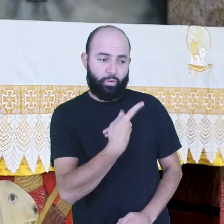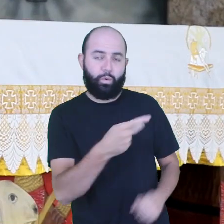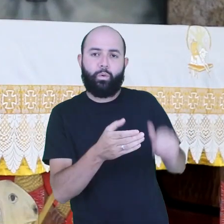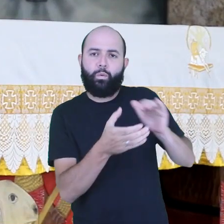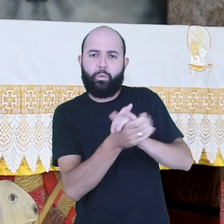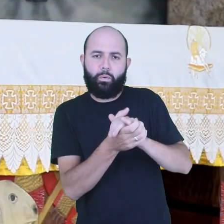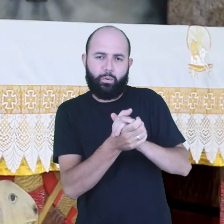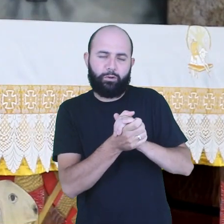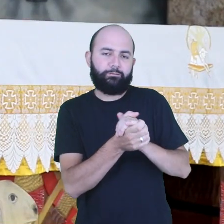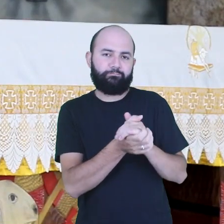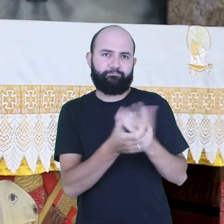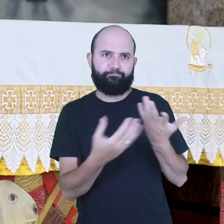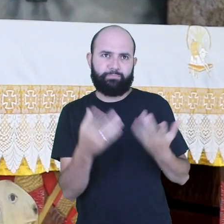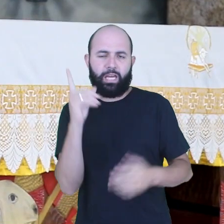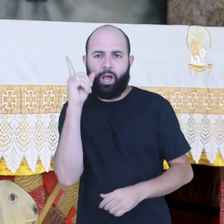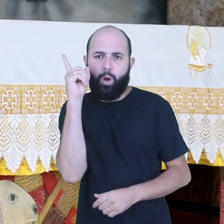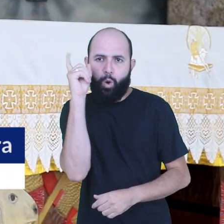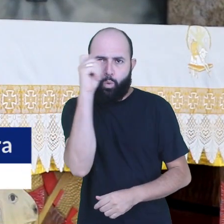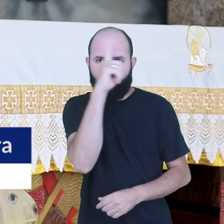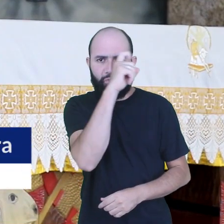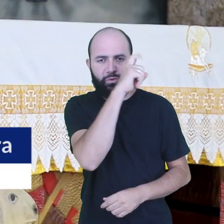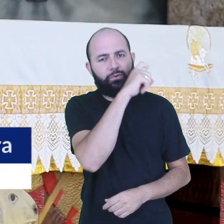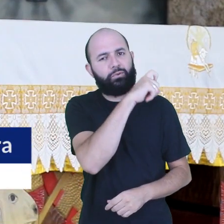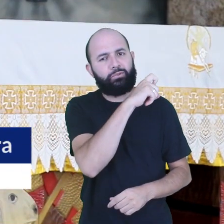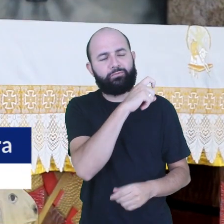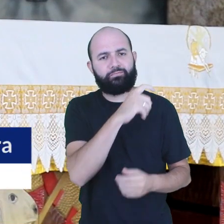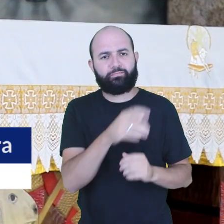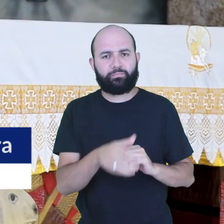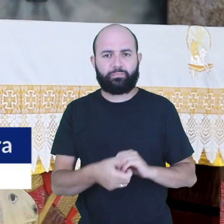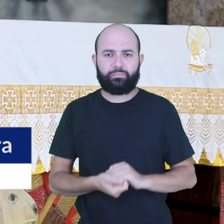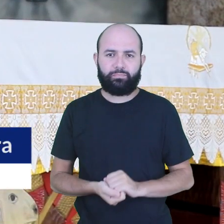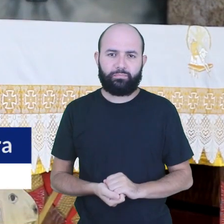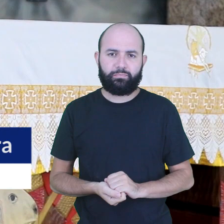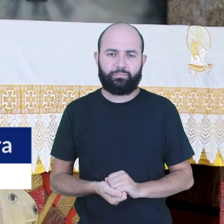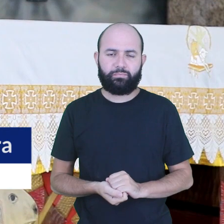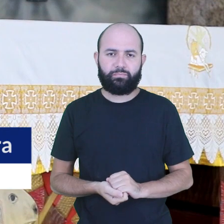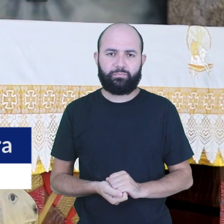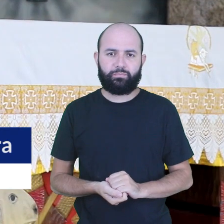Quando nós casamos, né, nós tivemos uma dificuldade